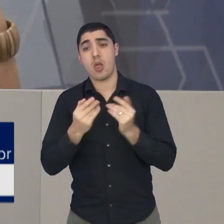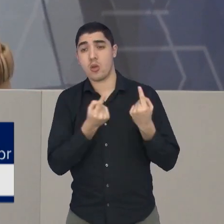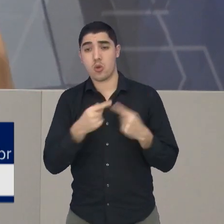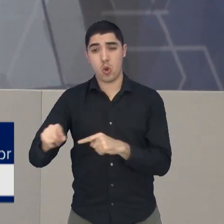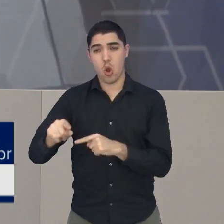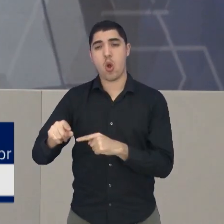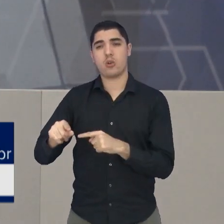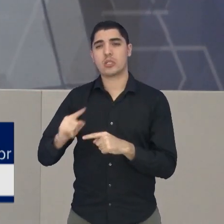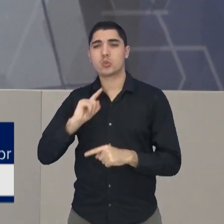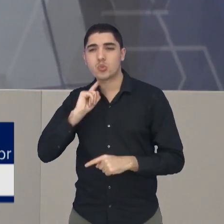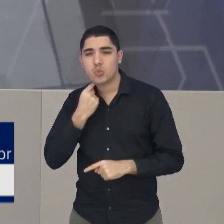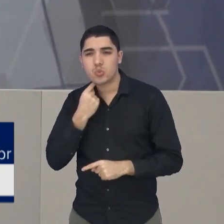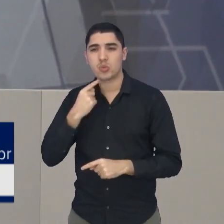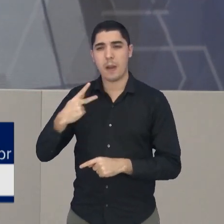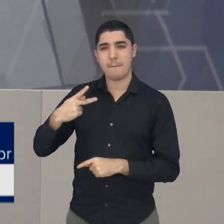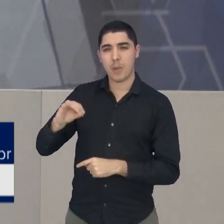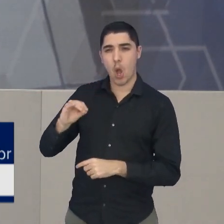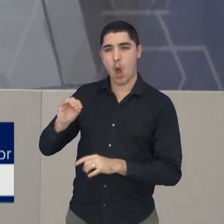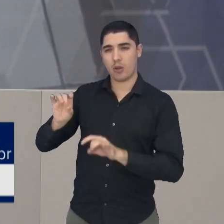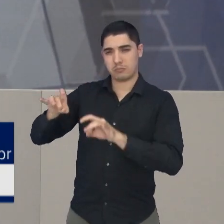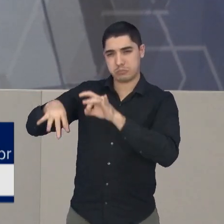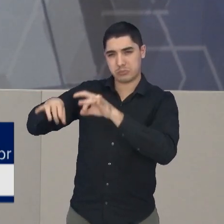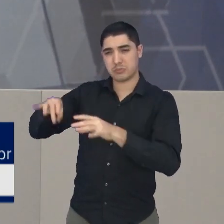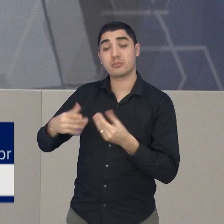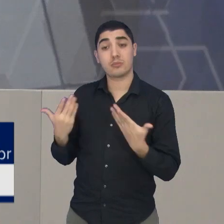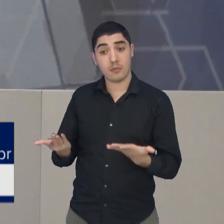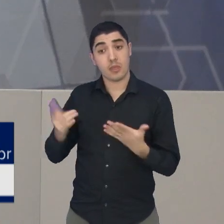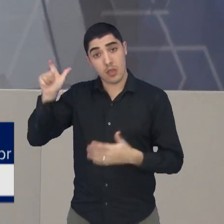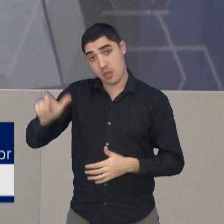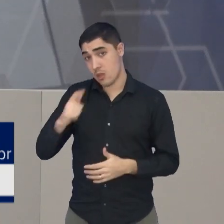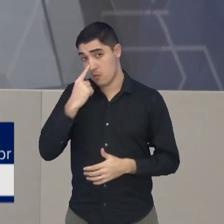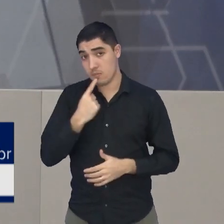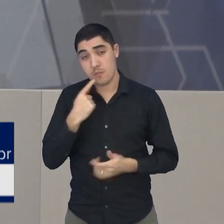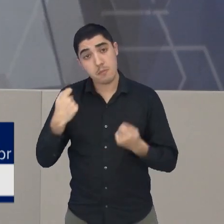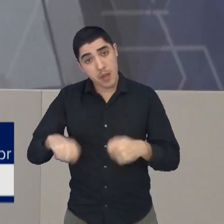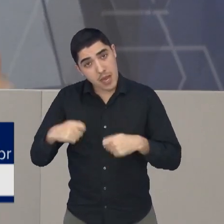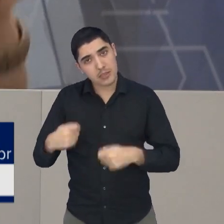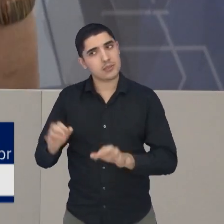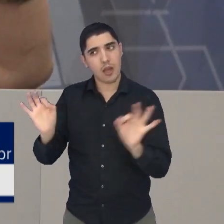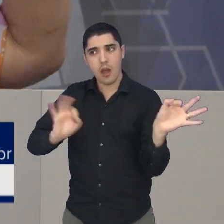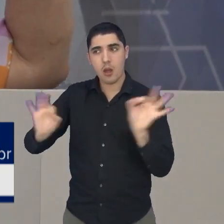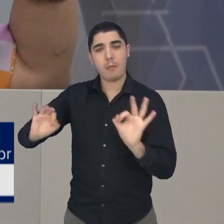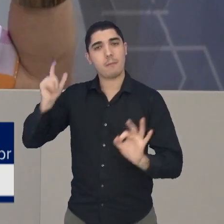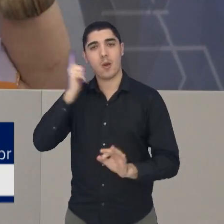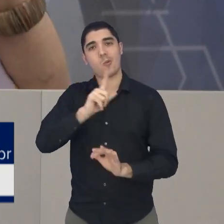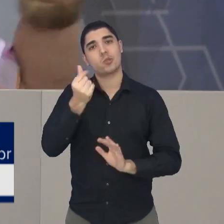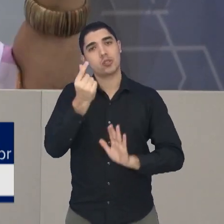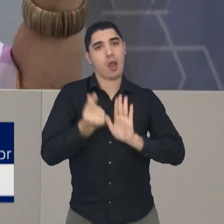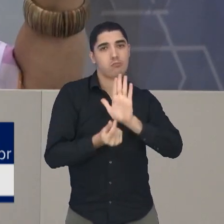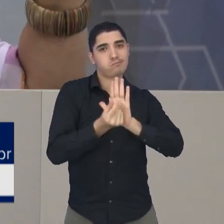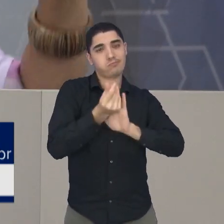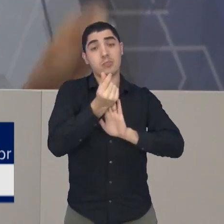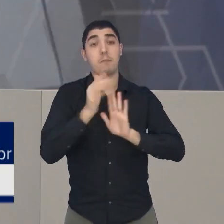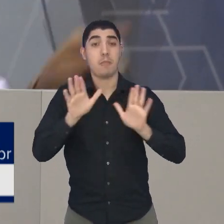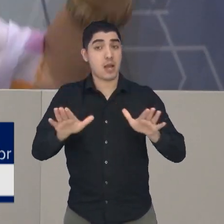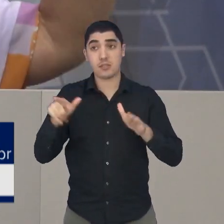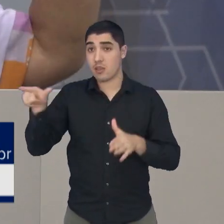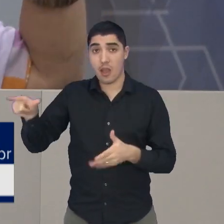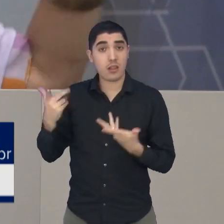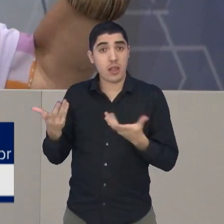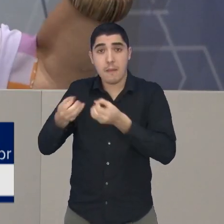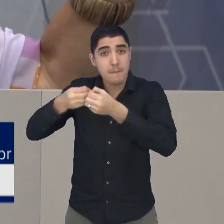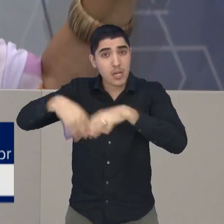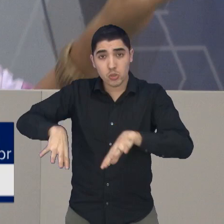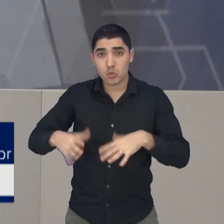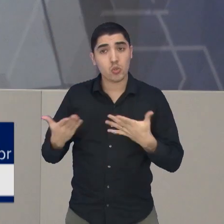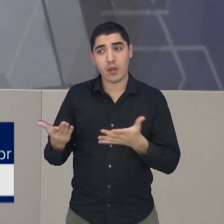Ele deveria voltar a fazer isso para ter, inclusive, economia, né? O que ele está fazendo faz mal para a cidade, né? Faz